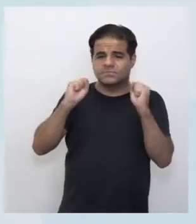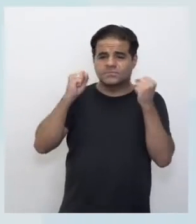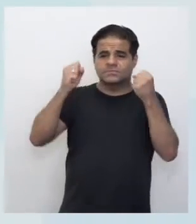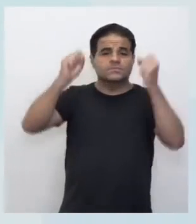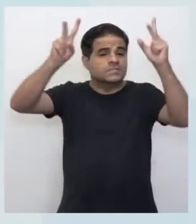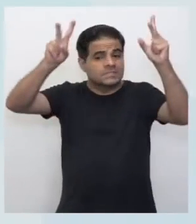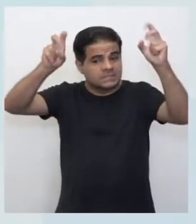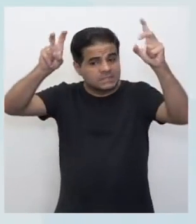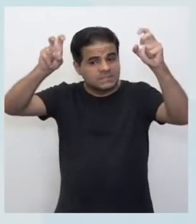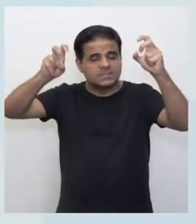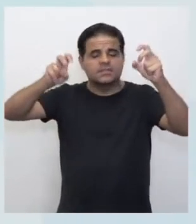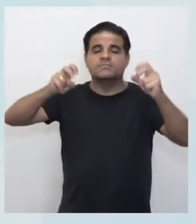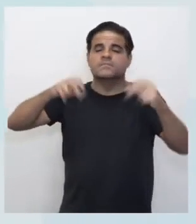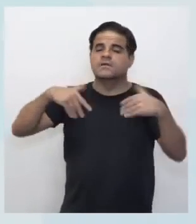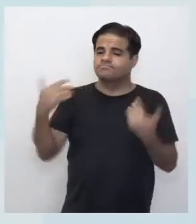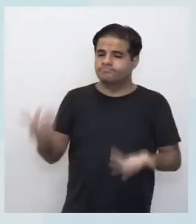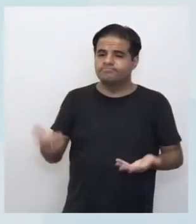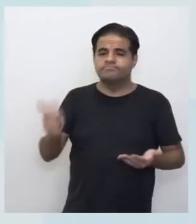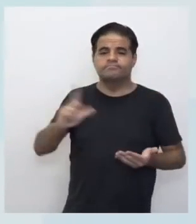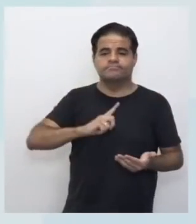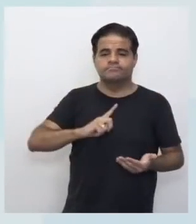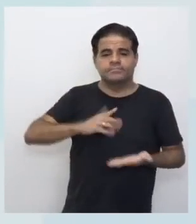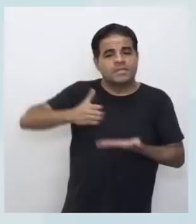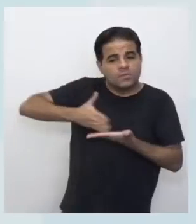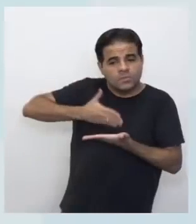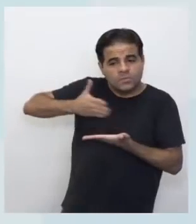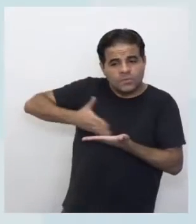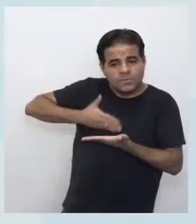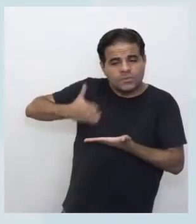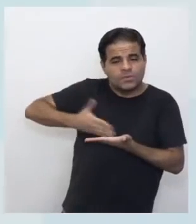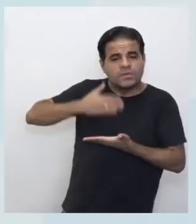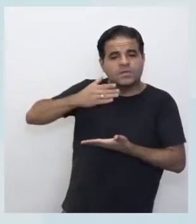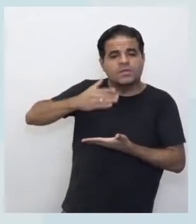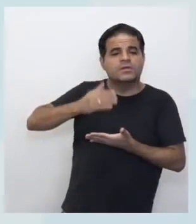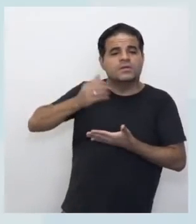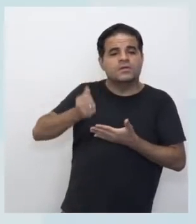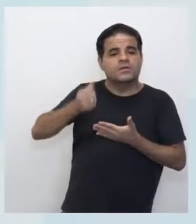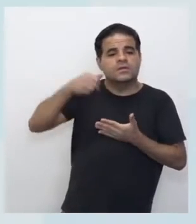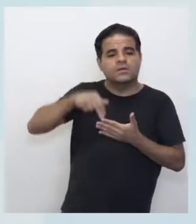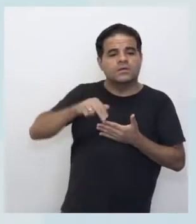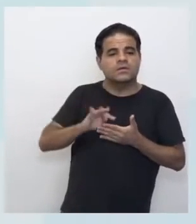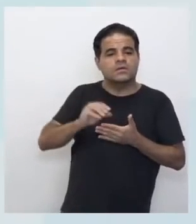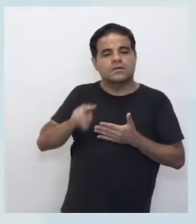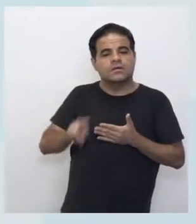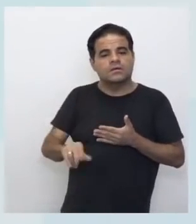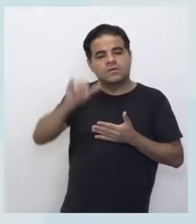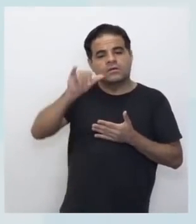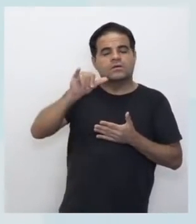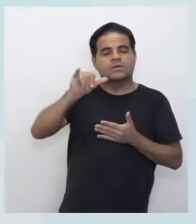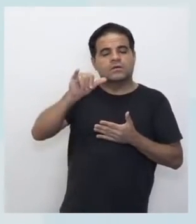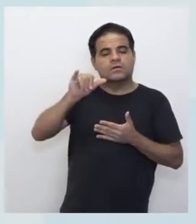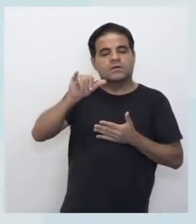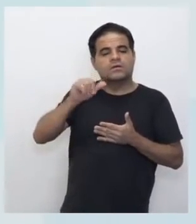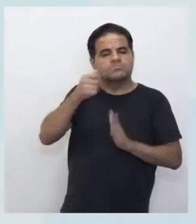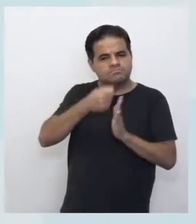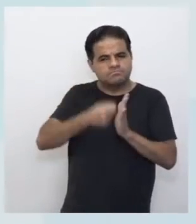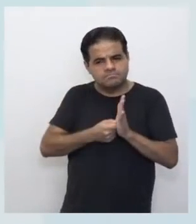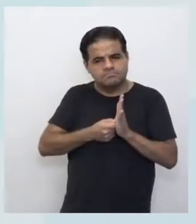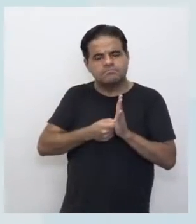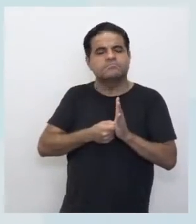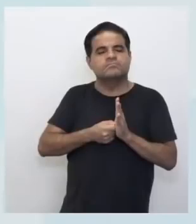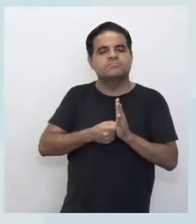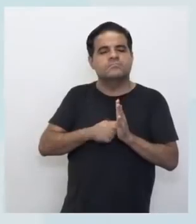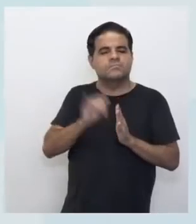tema, né. Também a gente tem um livro do Antonio Gramsci, né, um autor italiano, em que